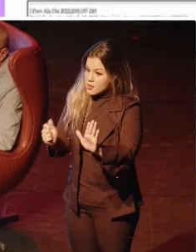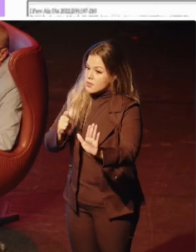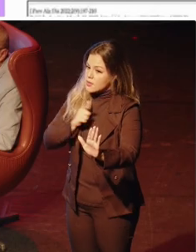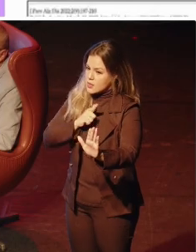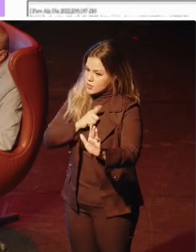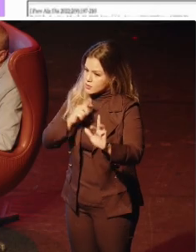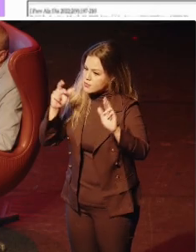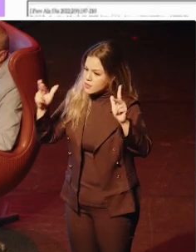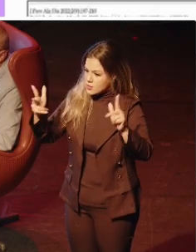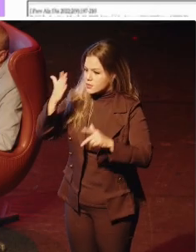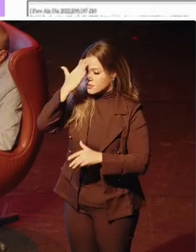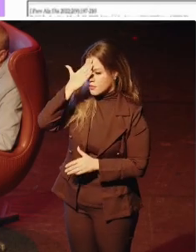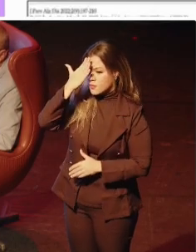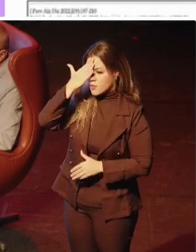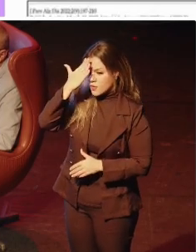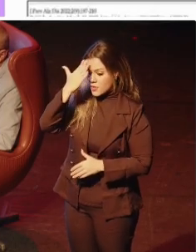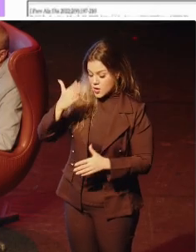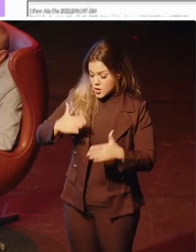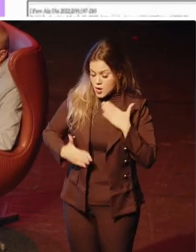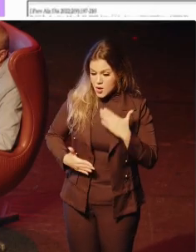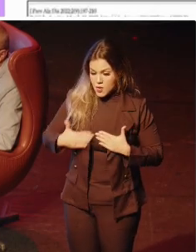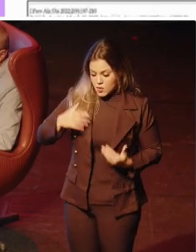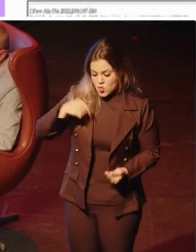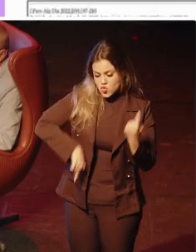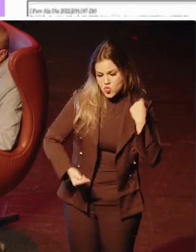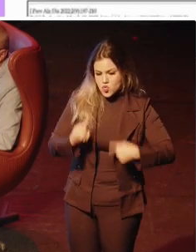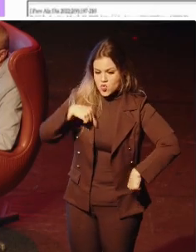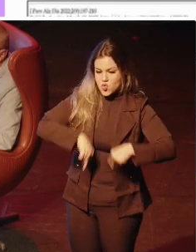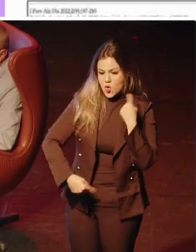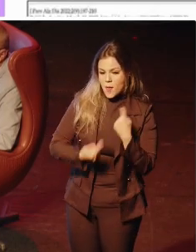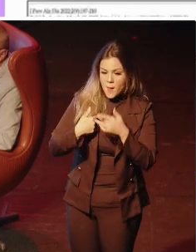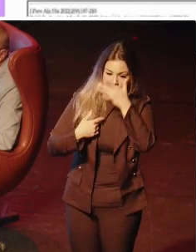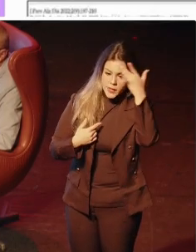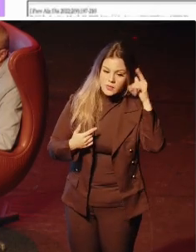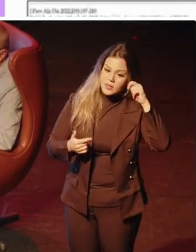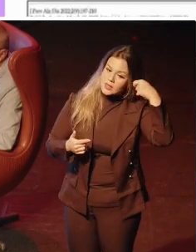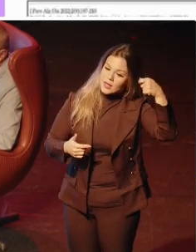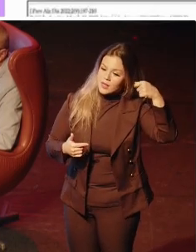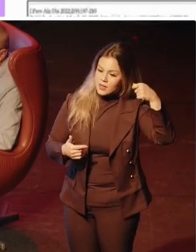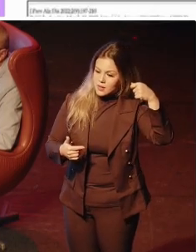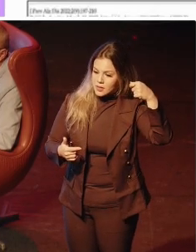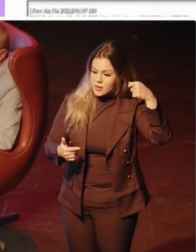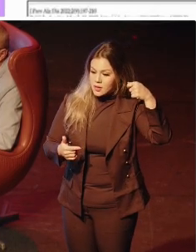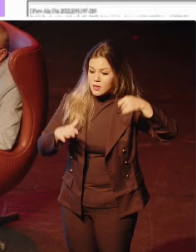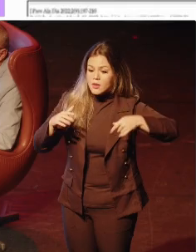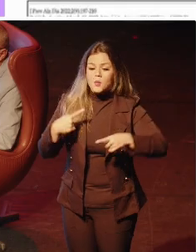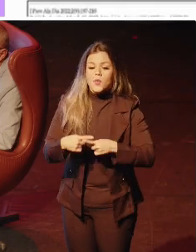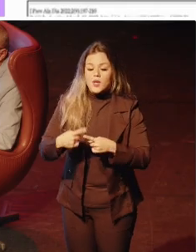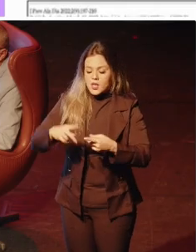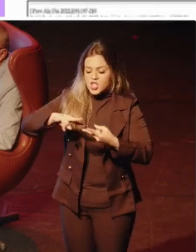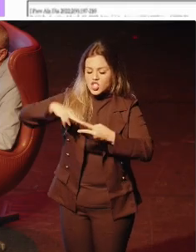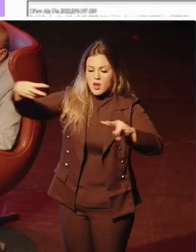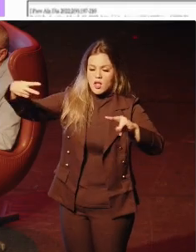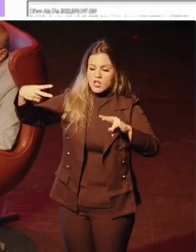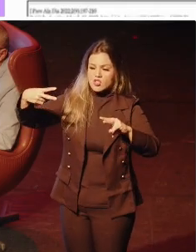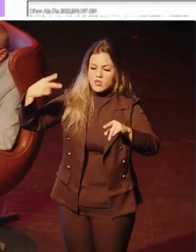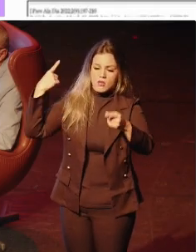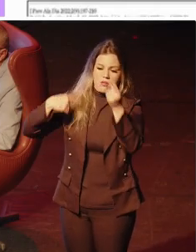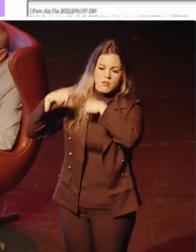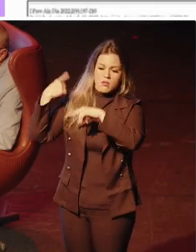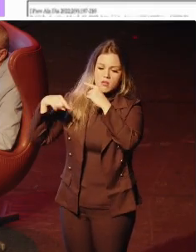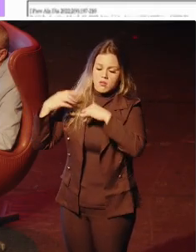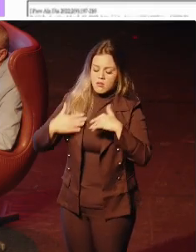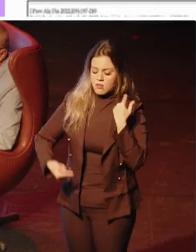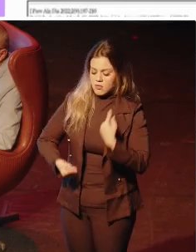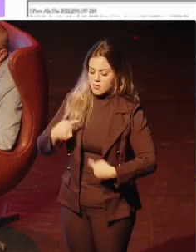diferenças do metabolismo de substâncias dependendo da nossa genética, né? Então, a